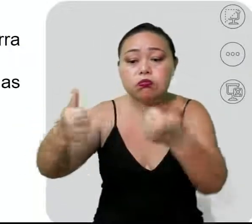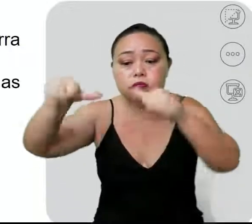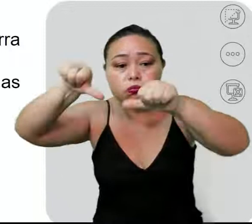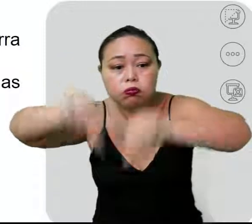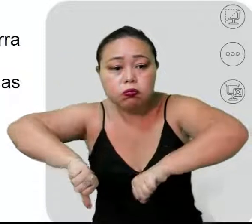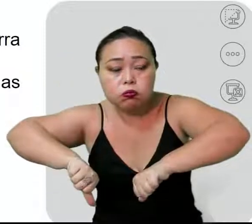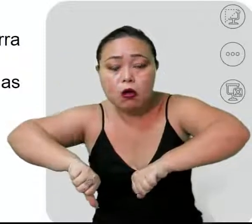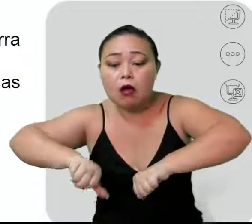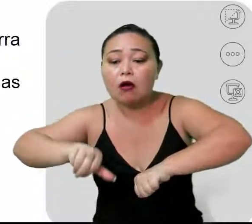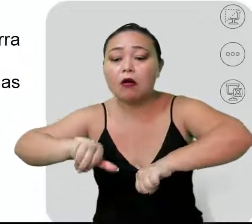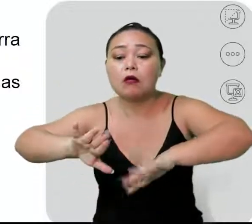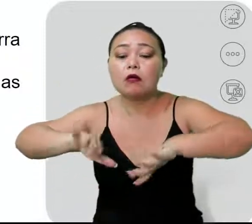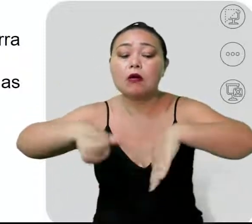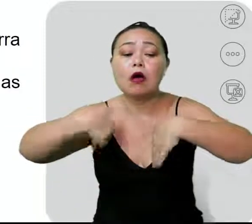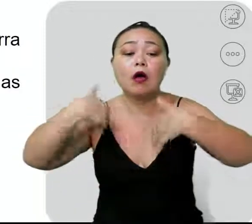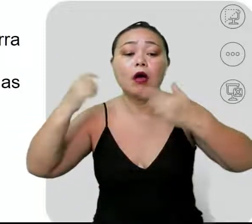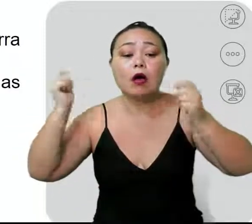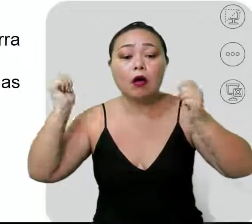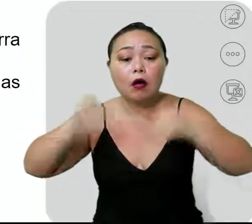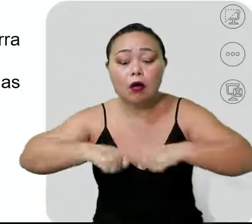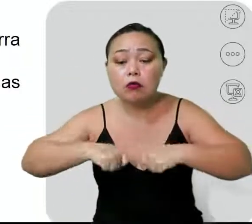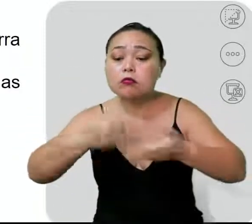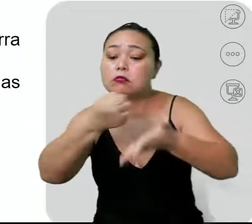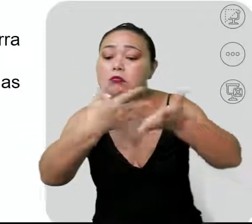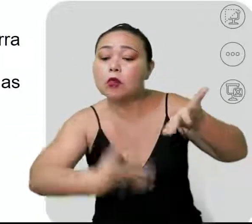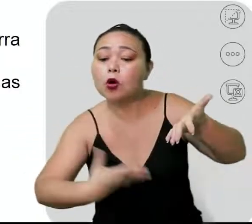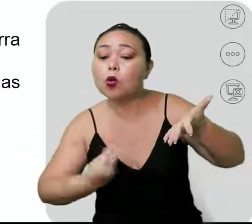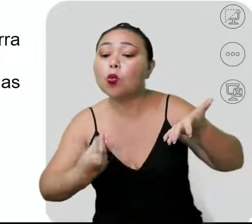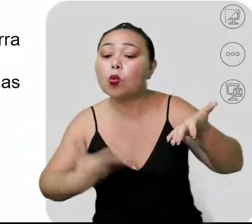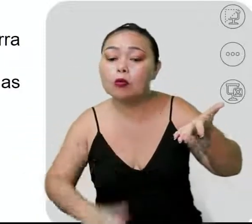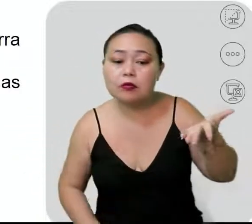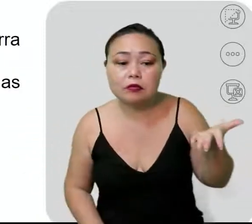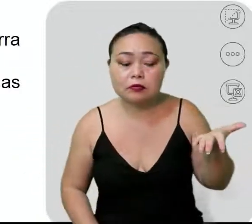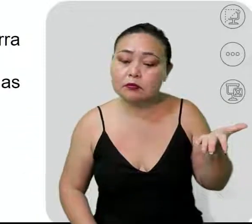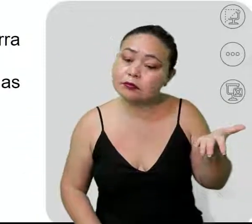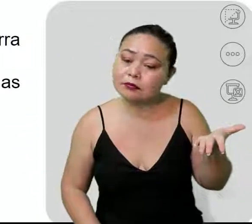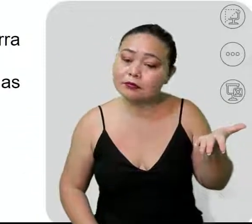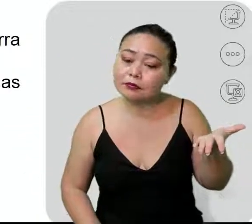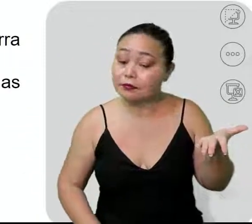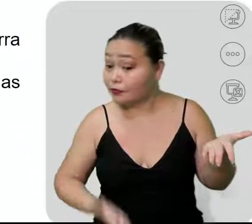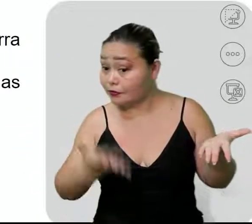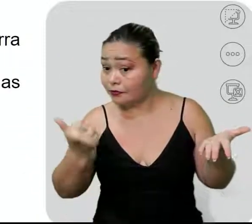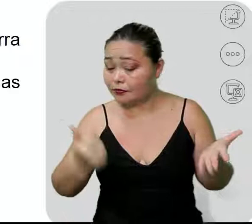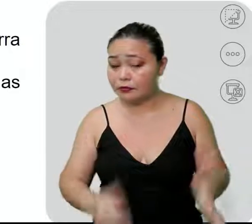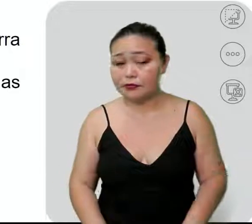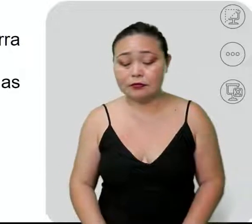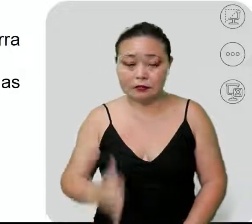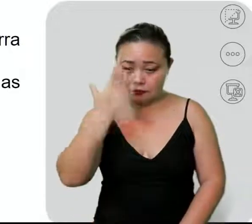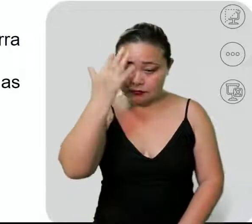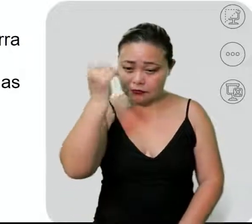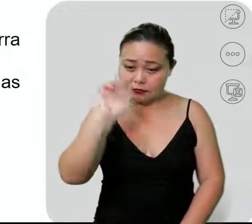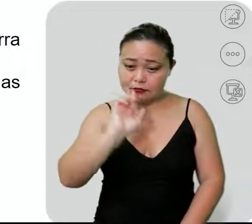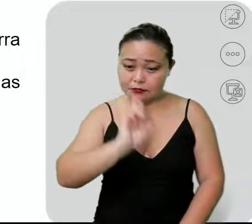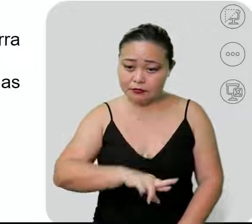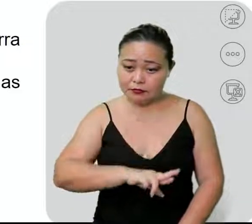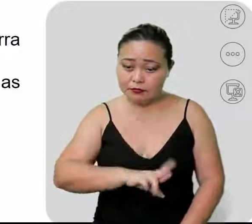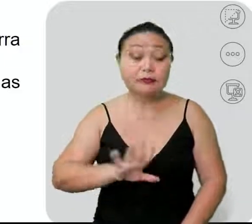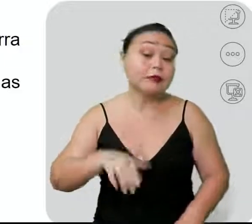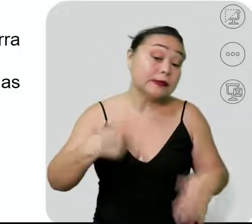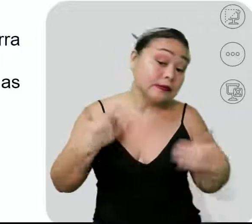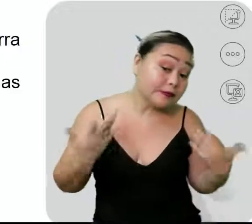decadência e pode ser descrito de que forma vamos lá já sabe a resposta